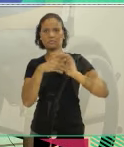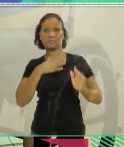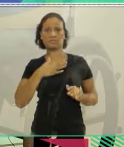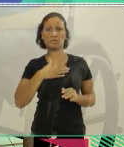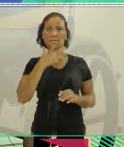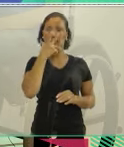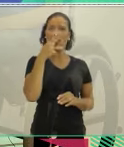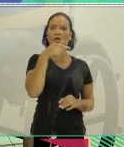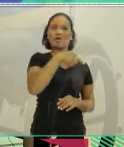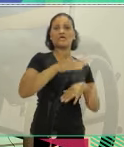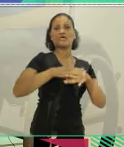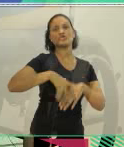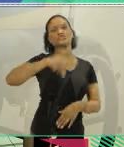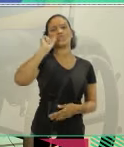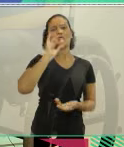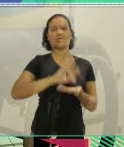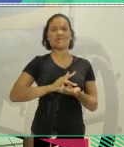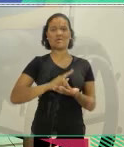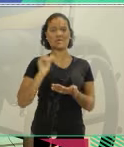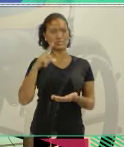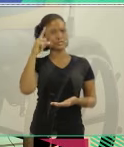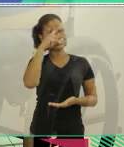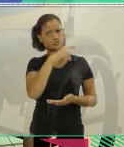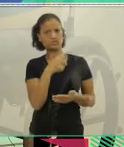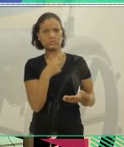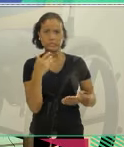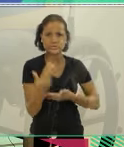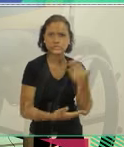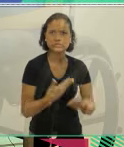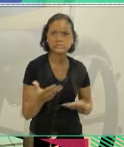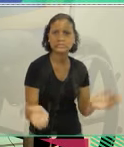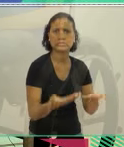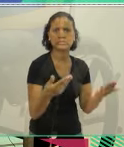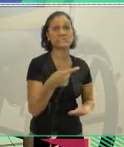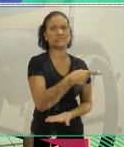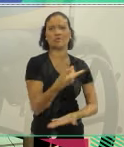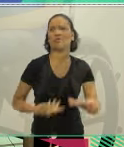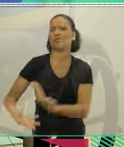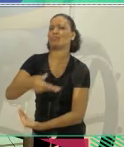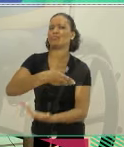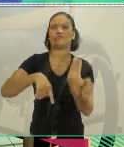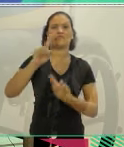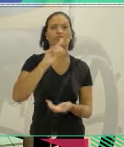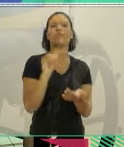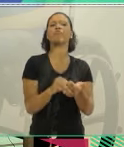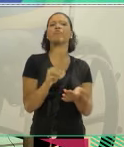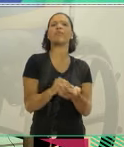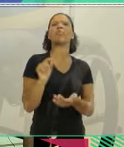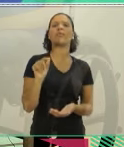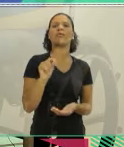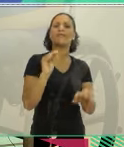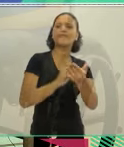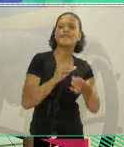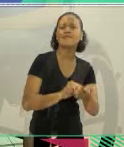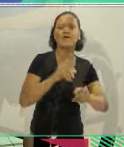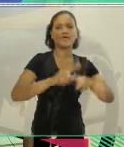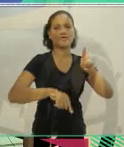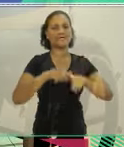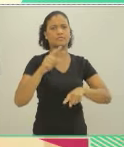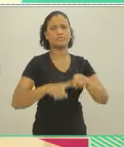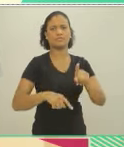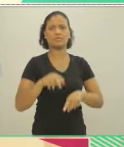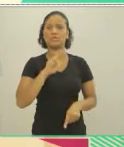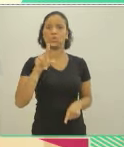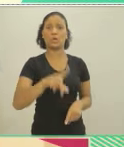E, na realidade, é uma dificuldade de processar os estímulos e que ele não interage mais por falta de possibilidade, falta de